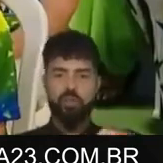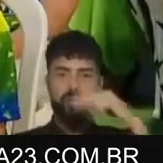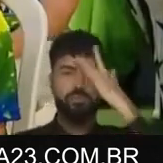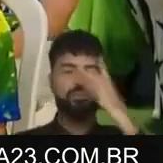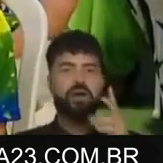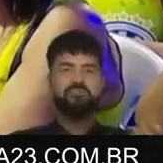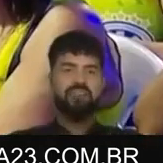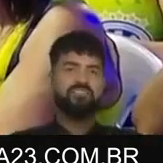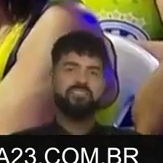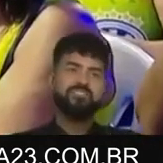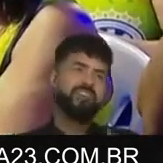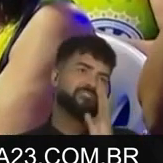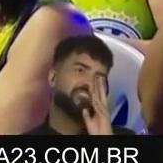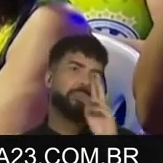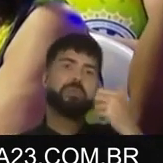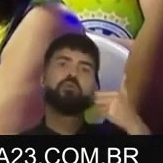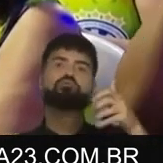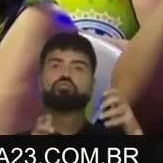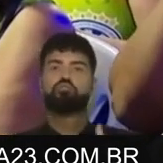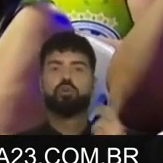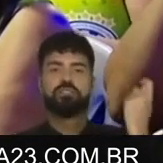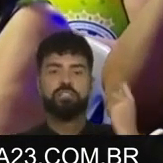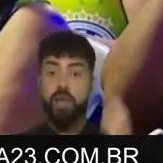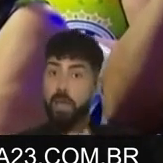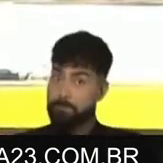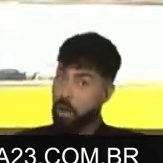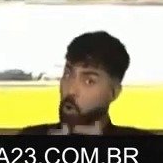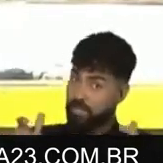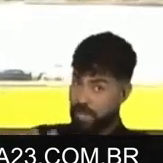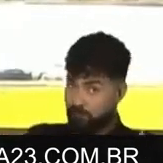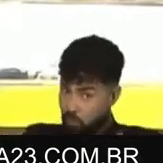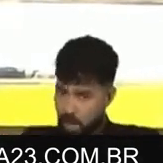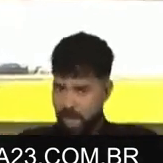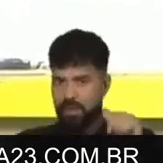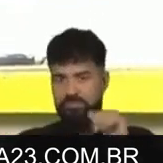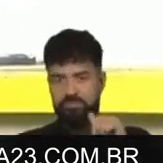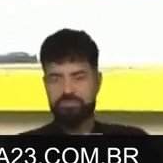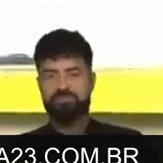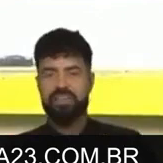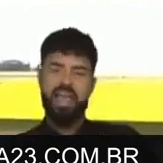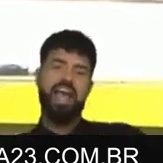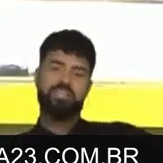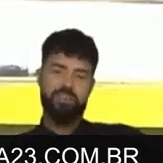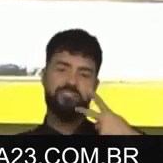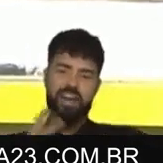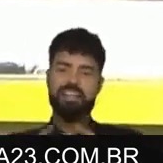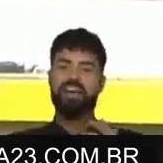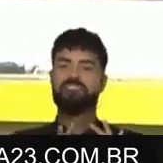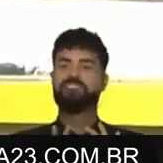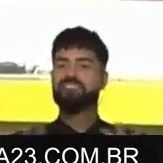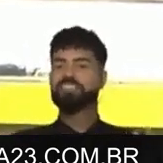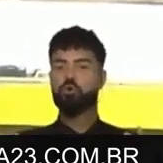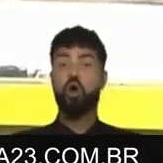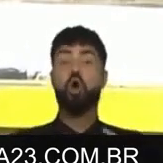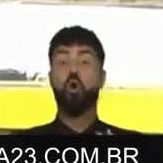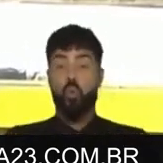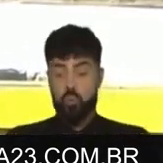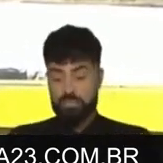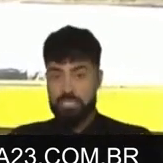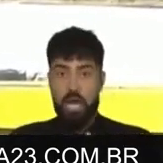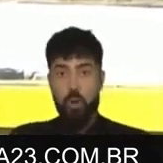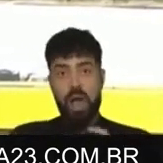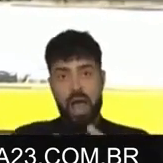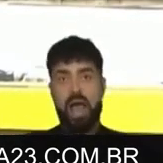estreia da seleção. A maioria, mulheres. Fazemos a frase, união faz a força, literalmente,